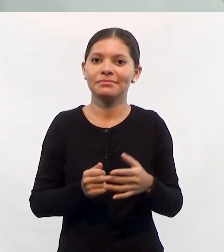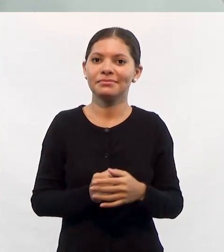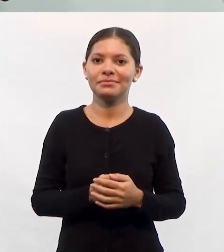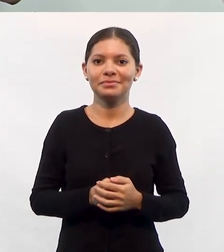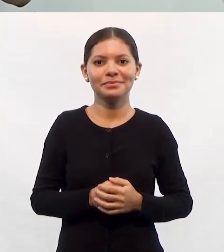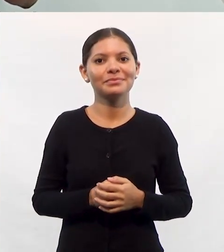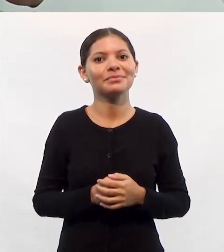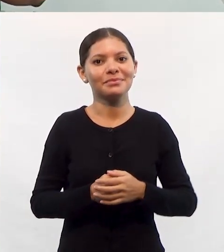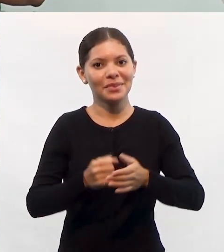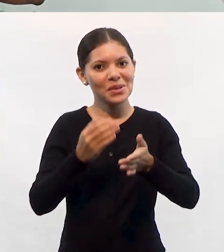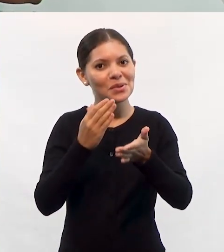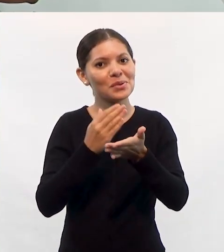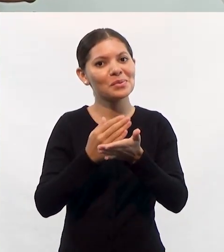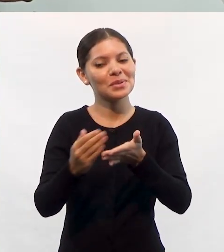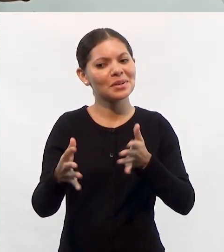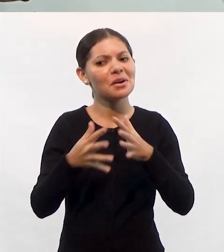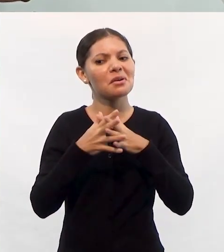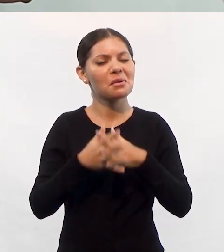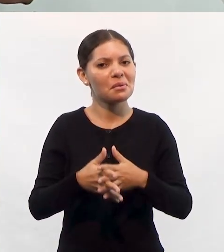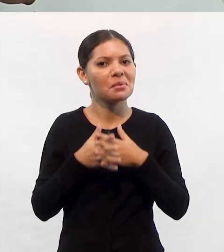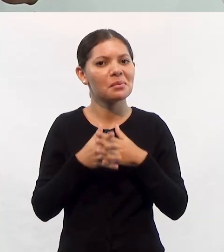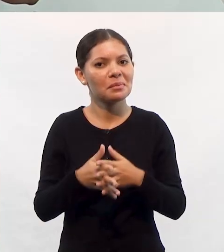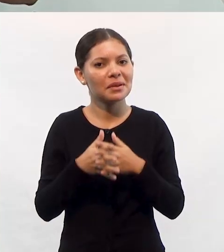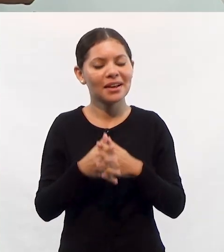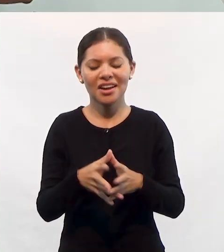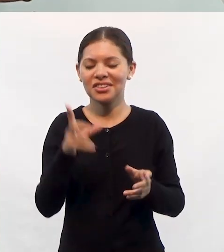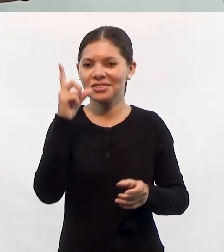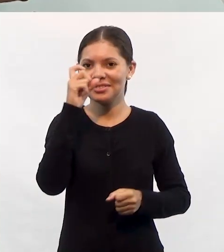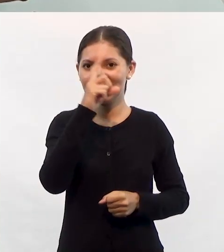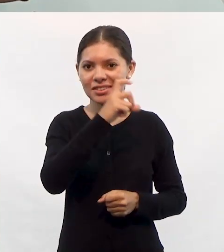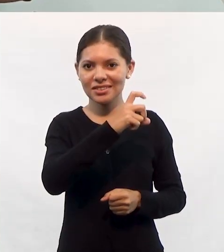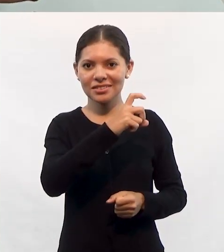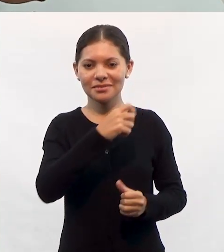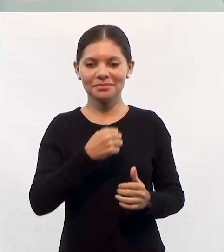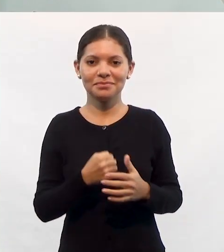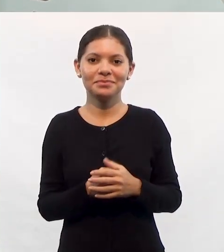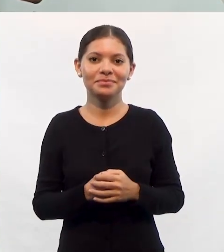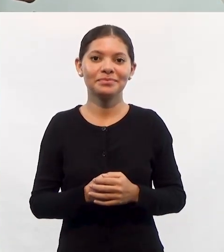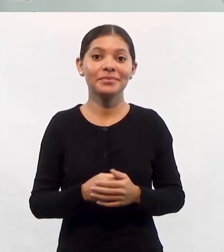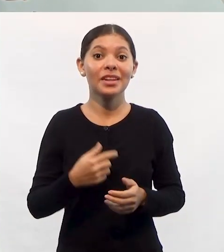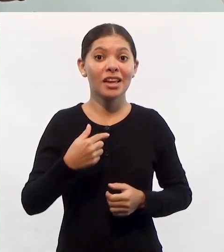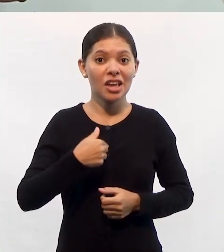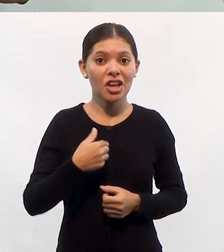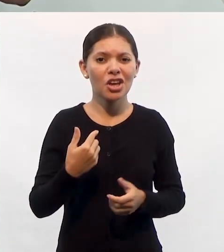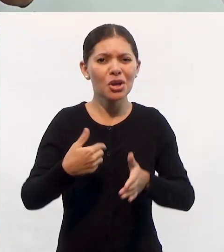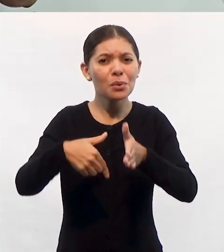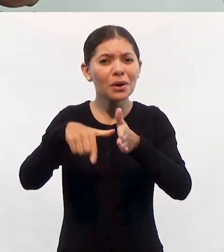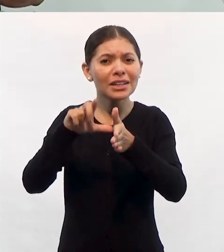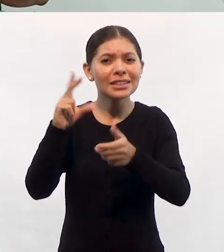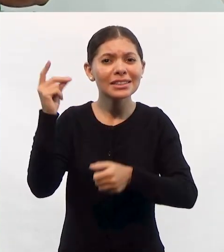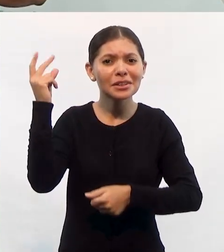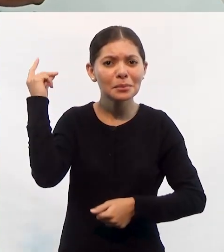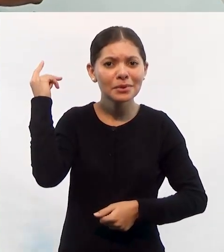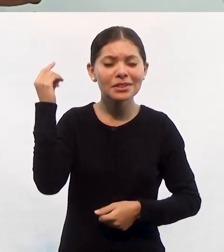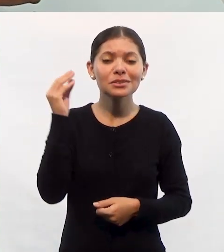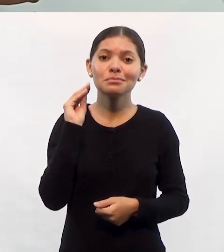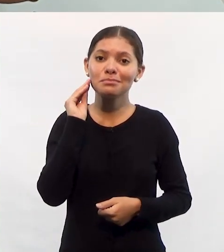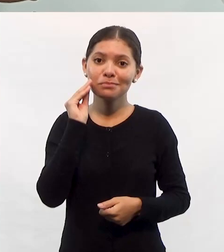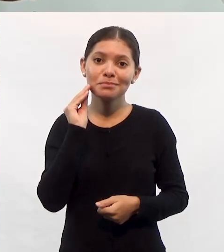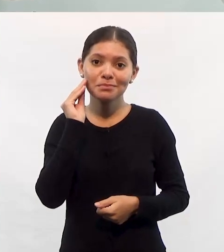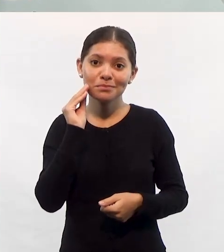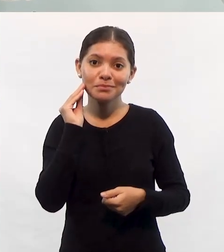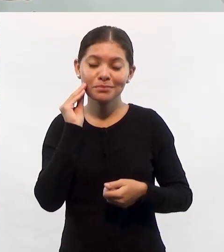aí Já começamos a complicar um pouco eu já tive experiência trabalhando nesse setor Madeiro